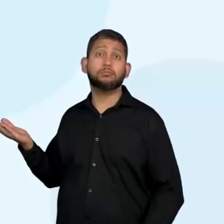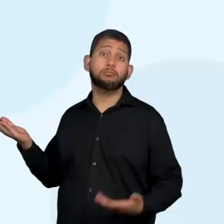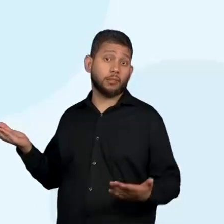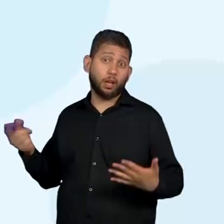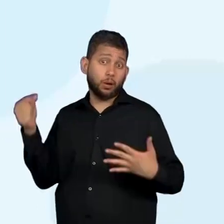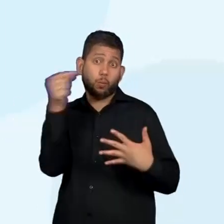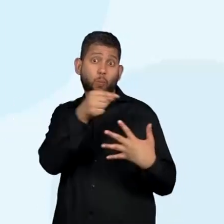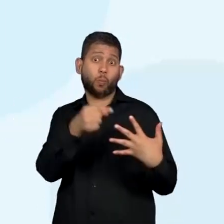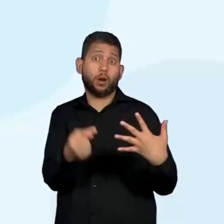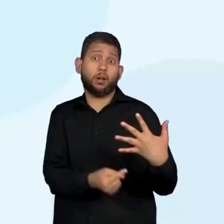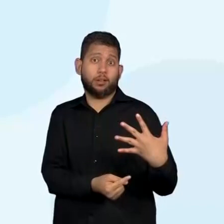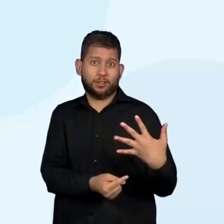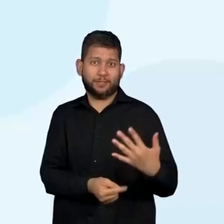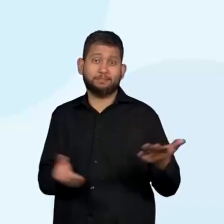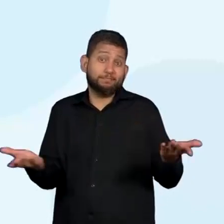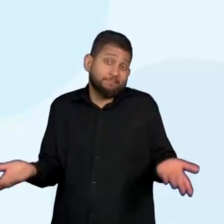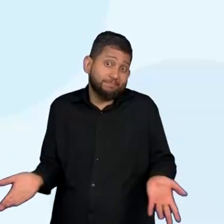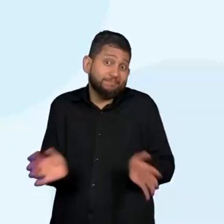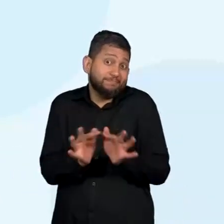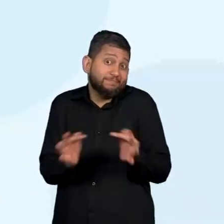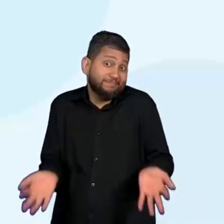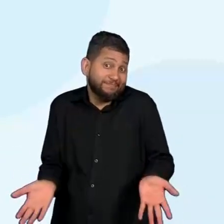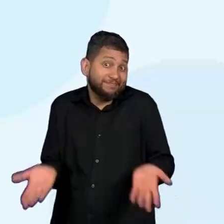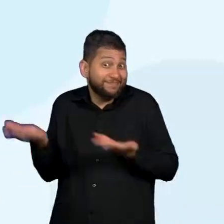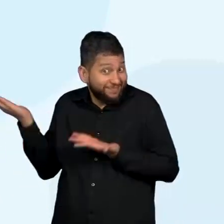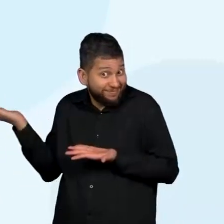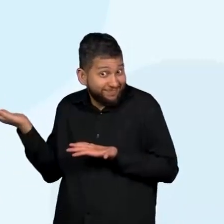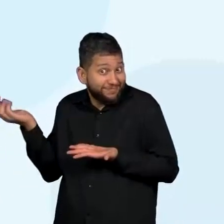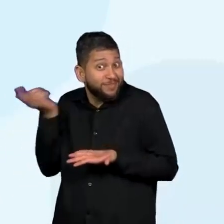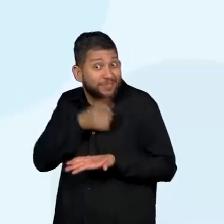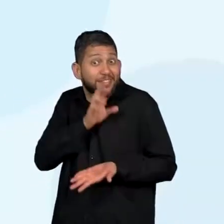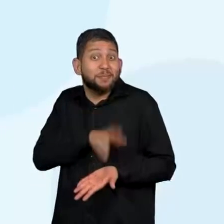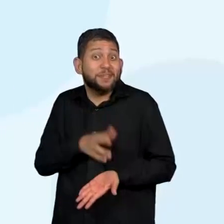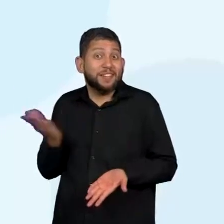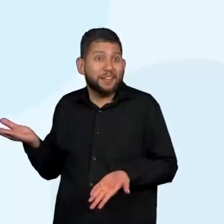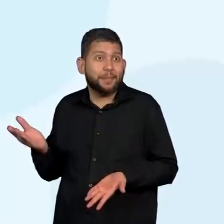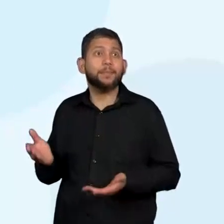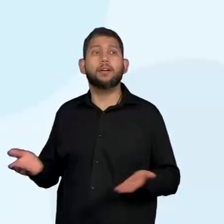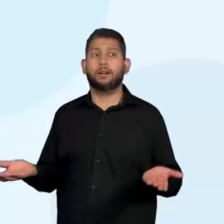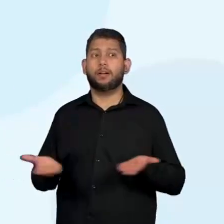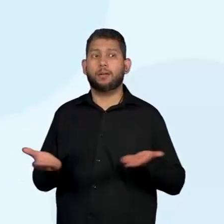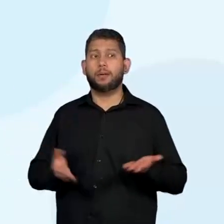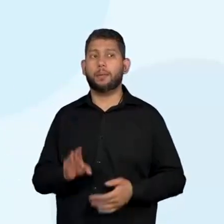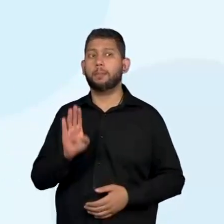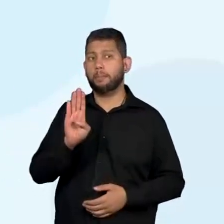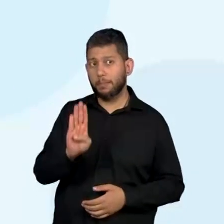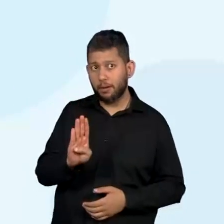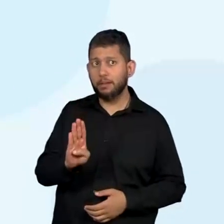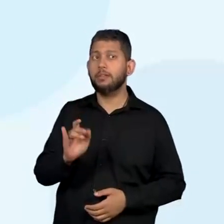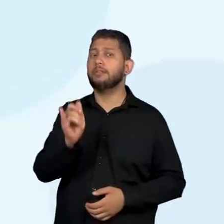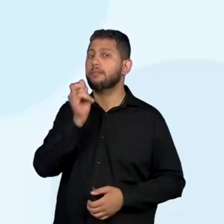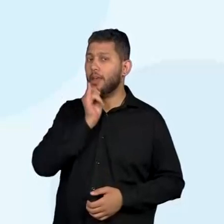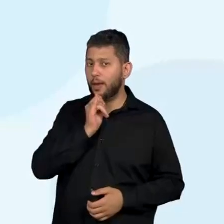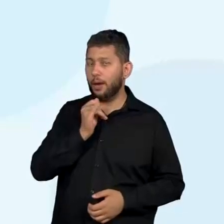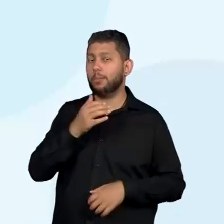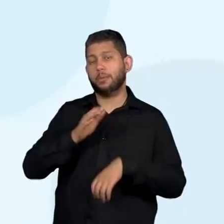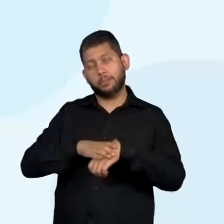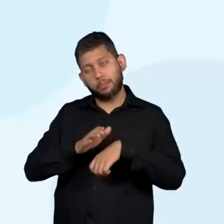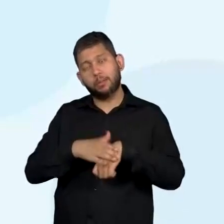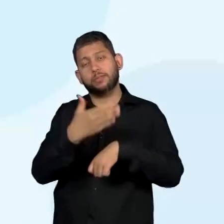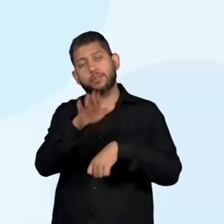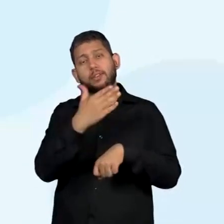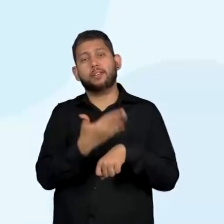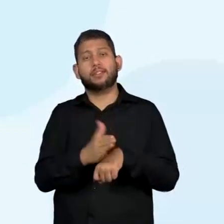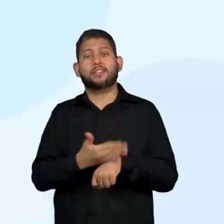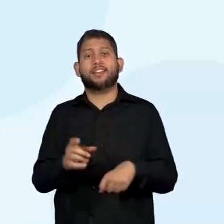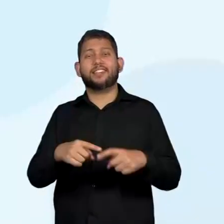Qualidade. Simples assim. E aí, vocês têm ainda alguns exemplos que, lógico, fica para você fazer com a